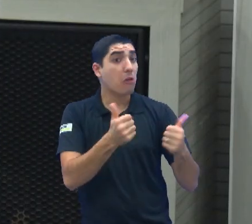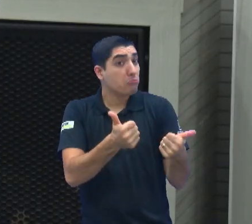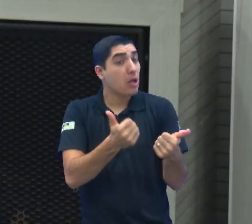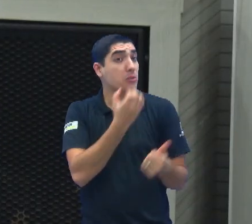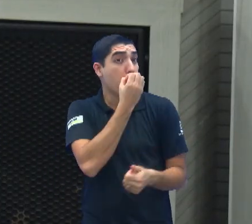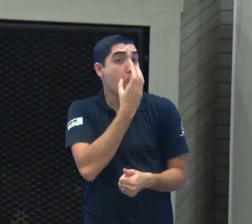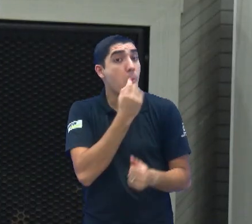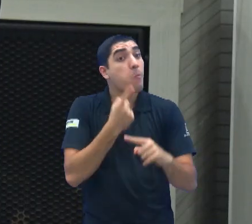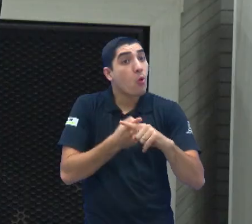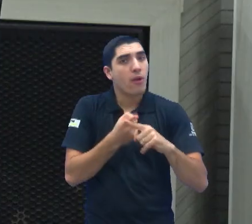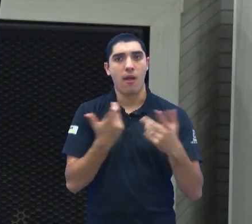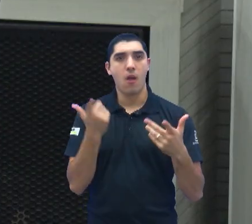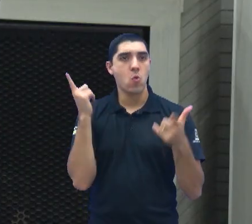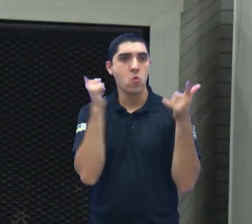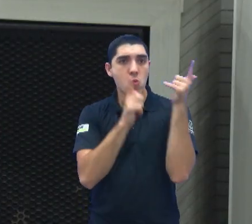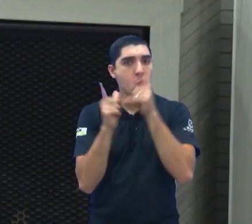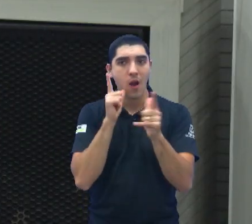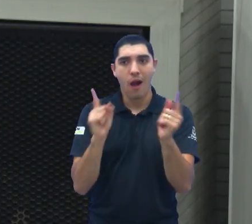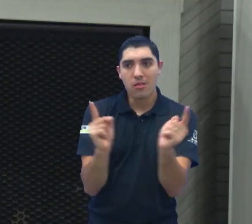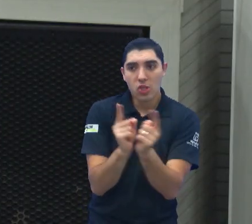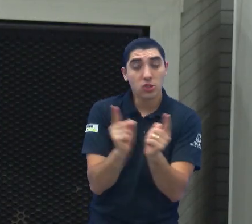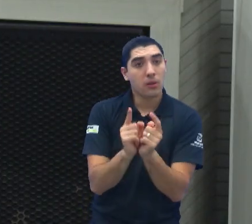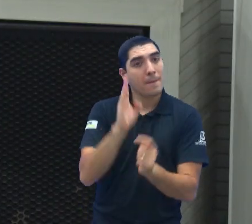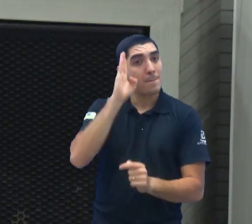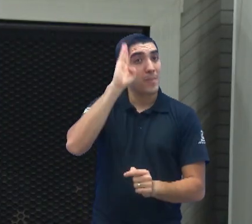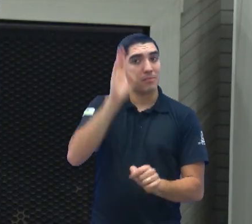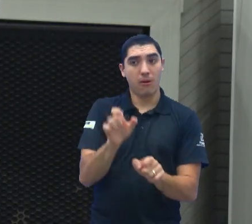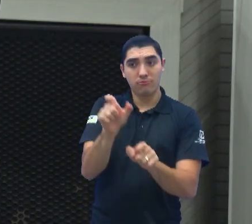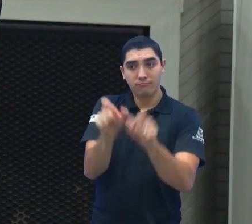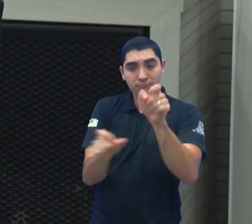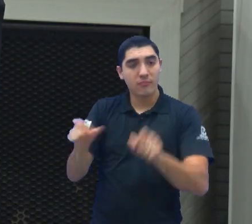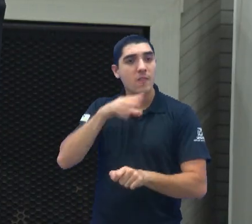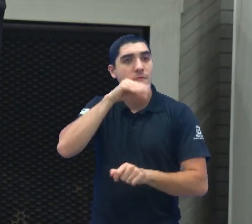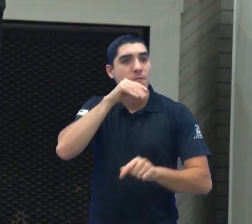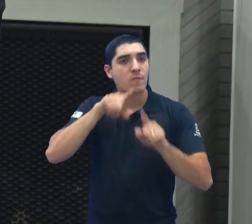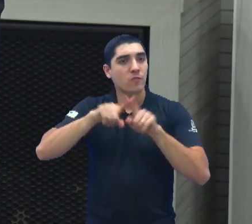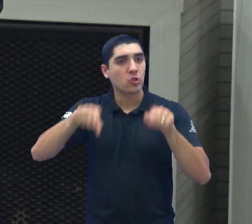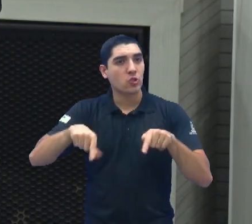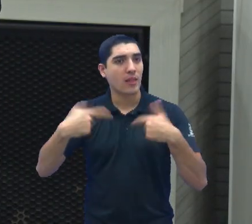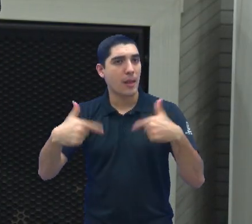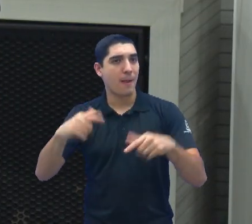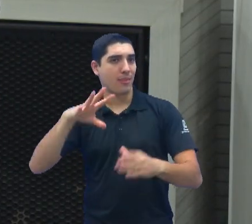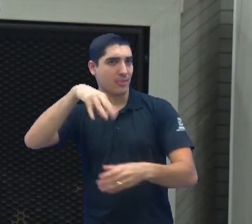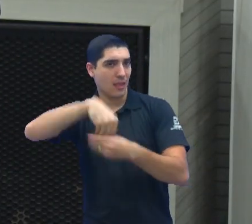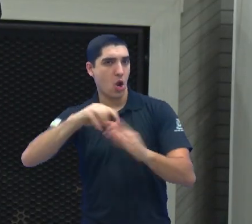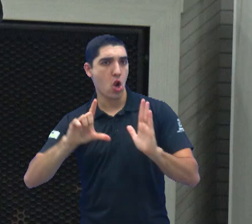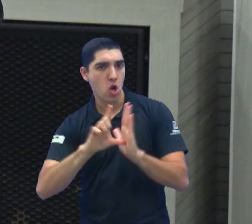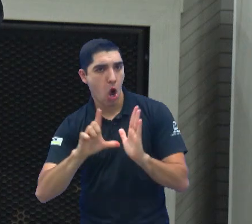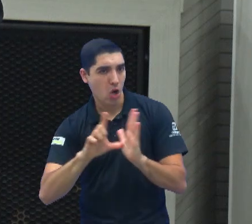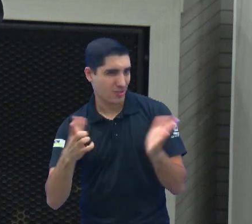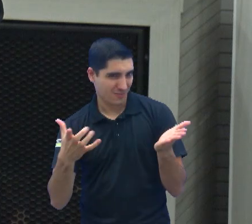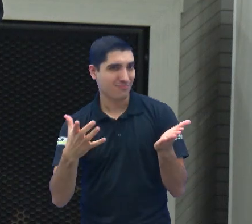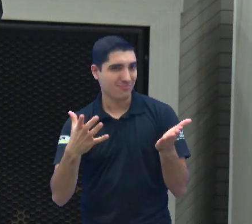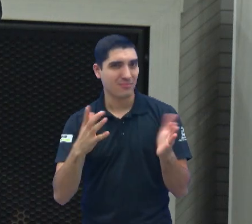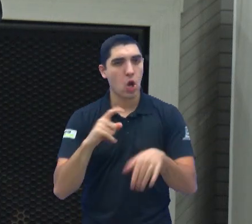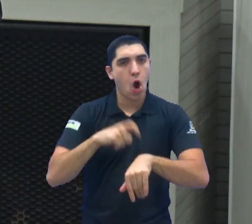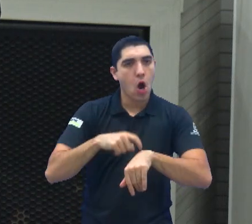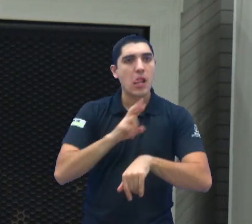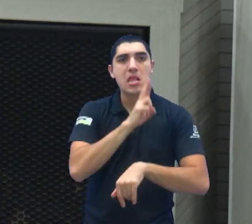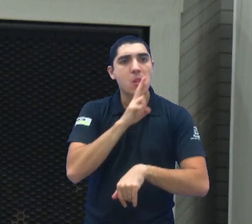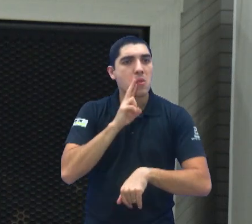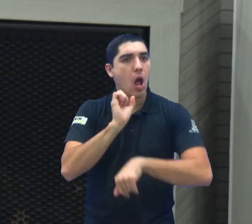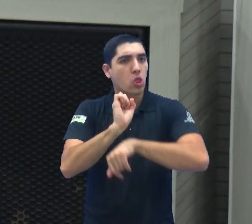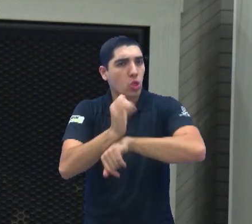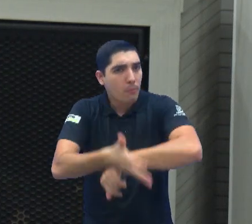demanda, principalmente dos comerciantes da nossa cidade, que tem os seus funcionários que têm que trabalhar até 10 horas, de